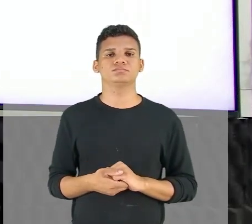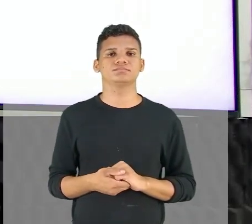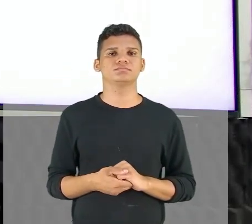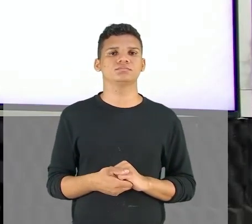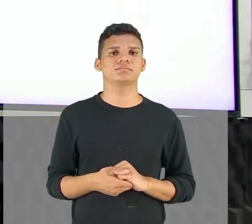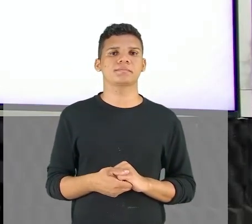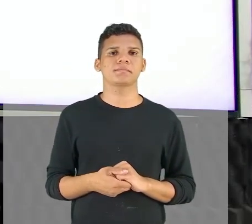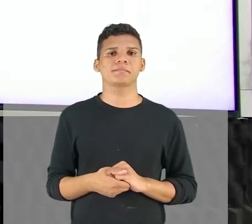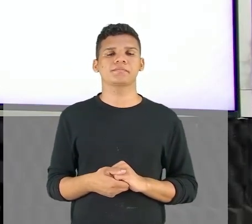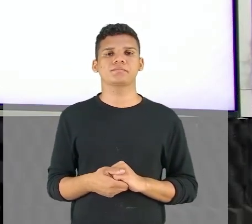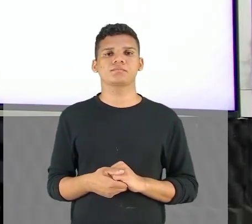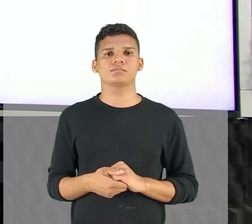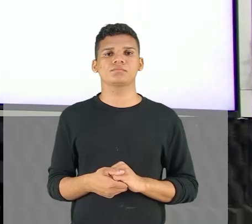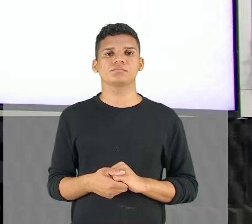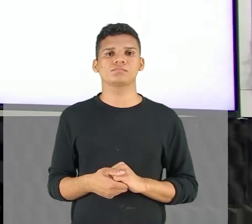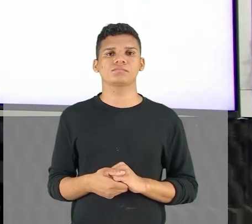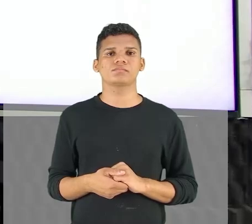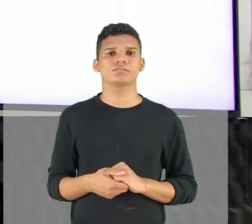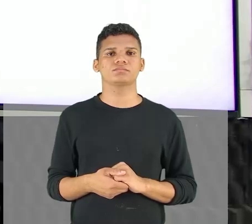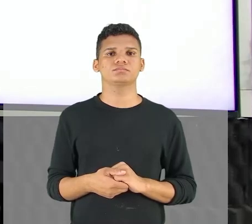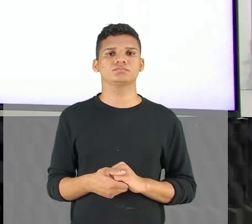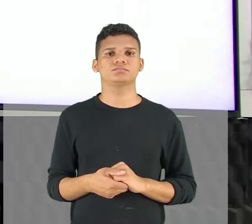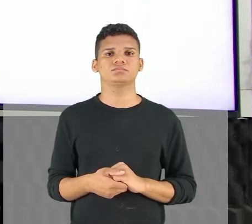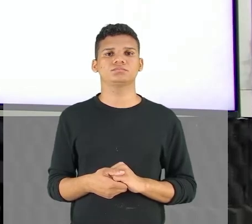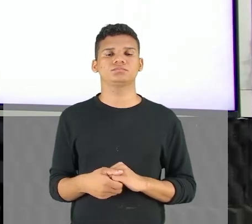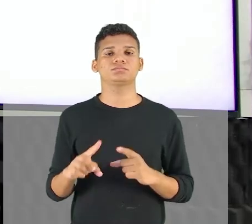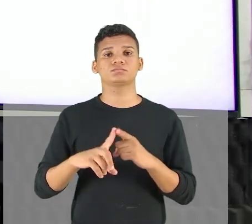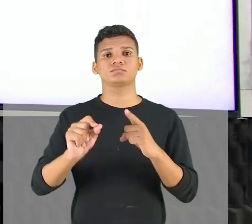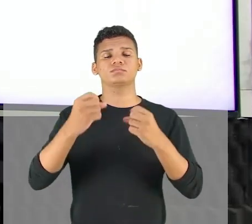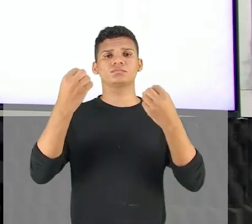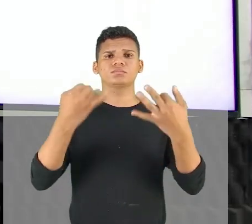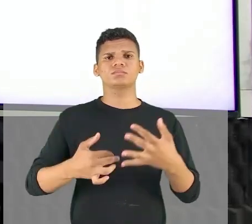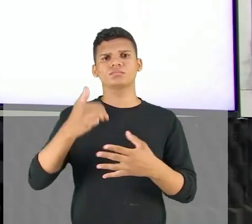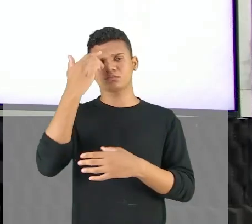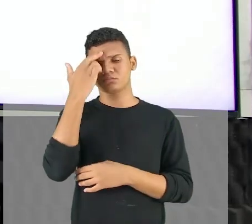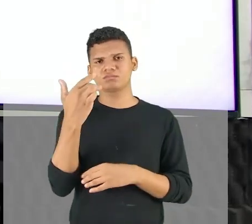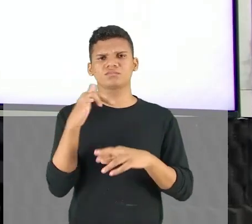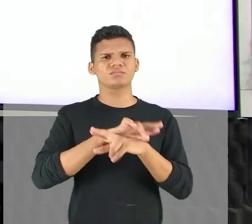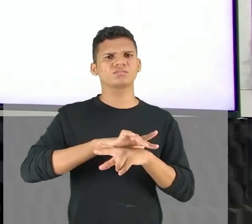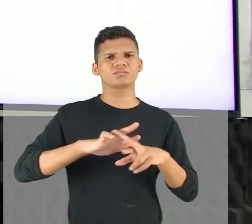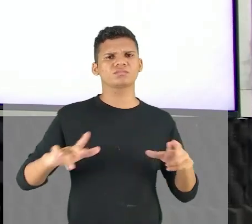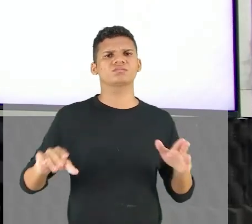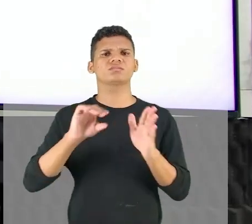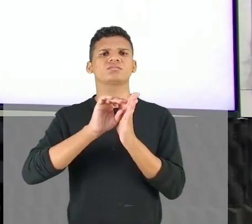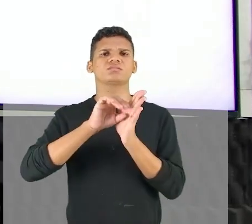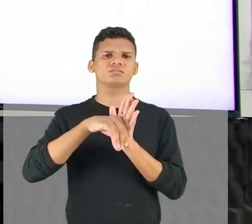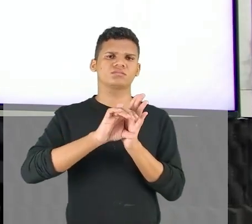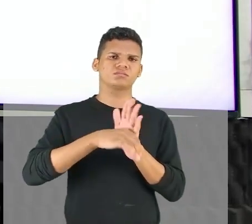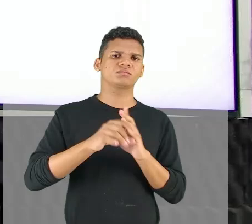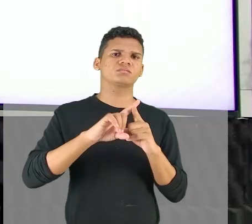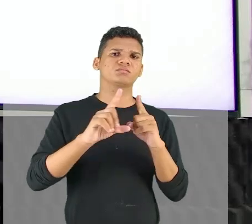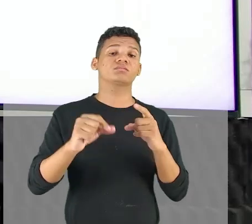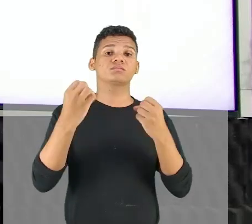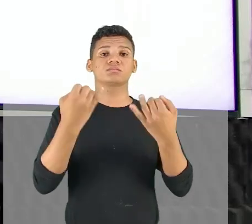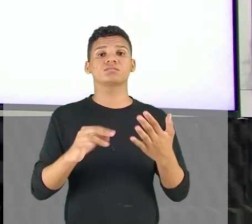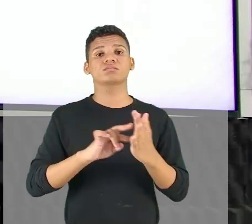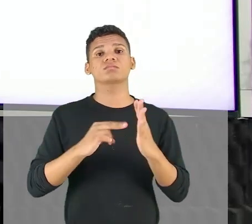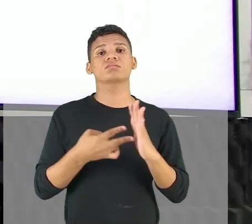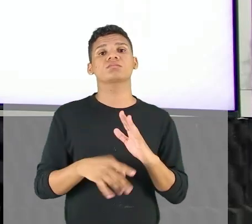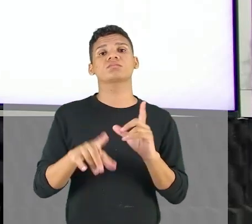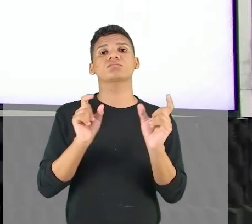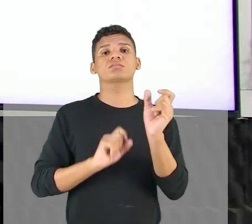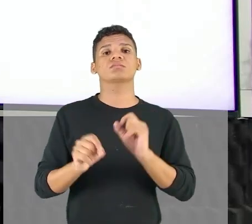Então, ele vai perceber que todos esses conceitos eles chegam a um denominador comum, que é o